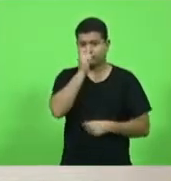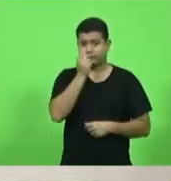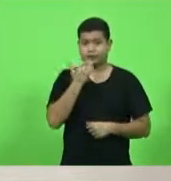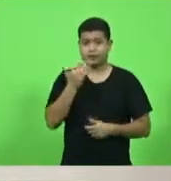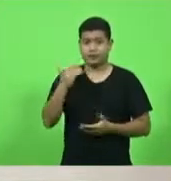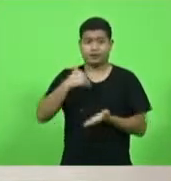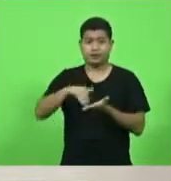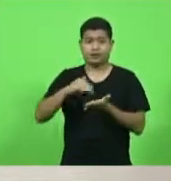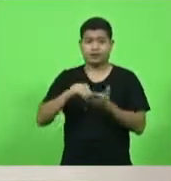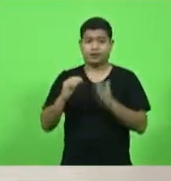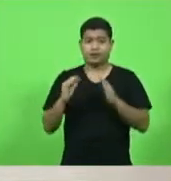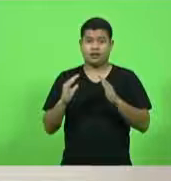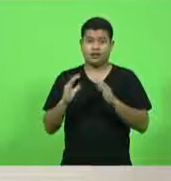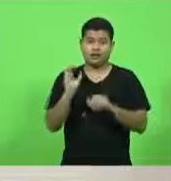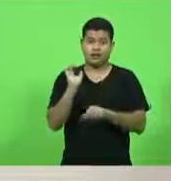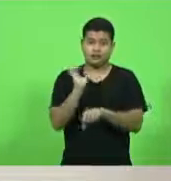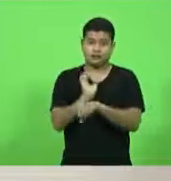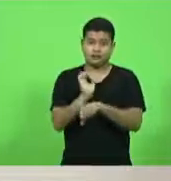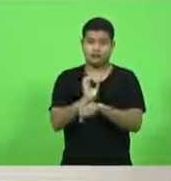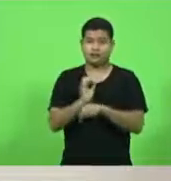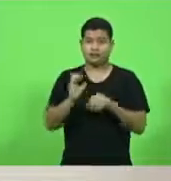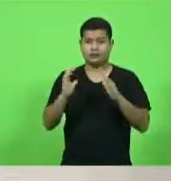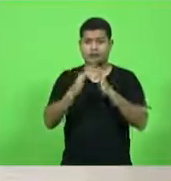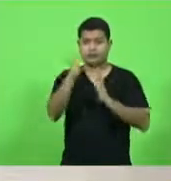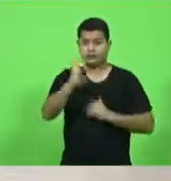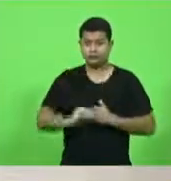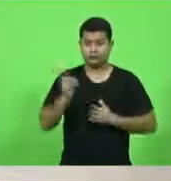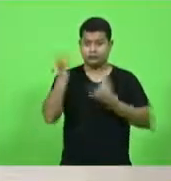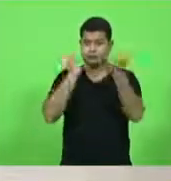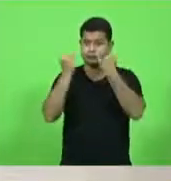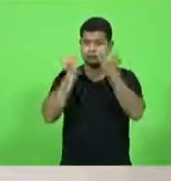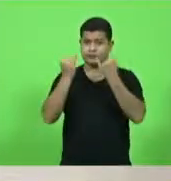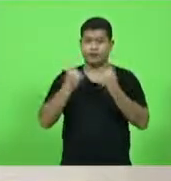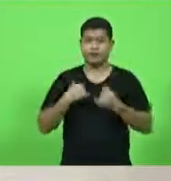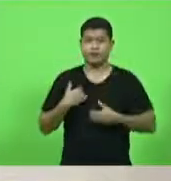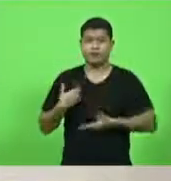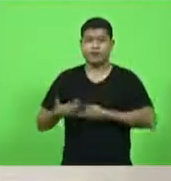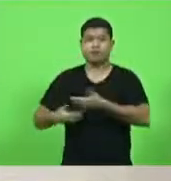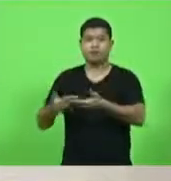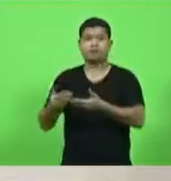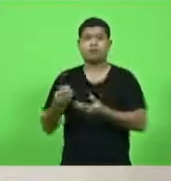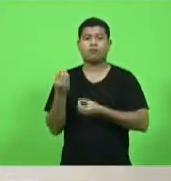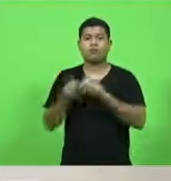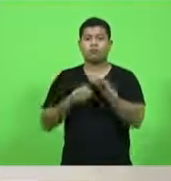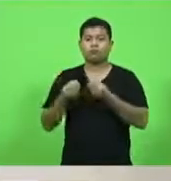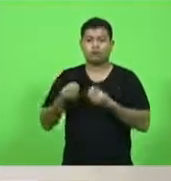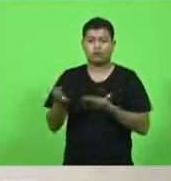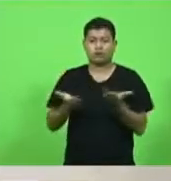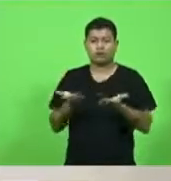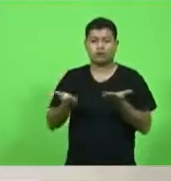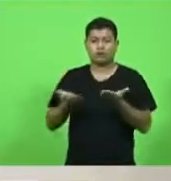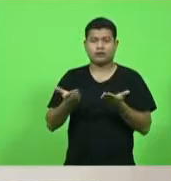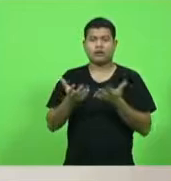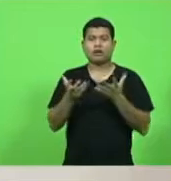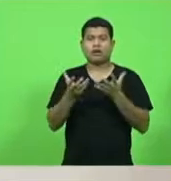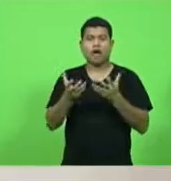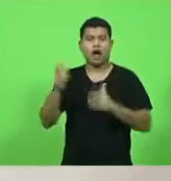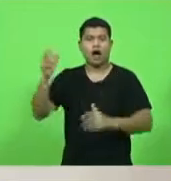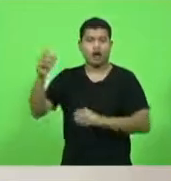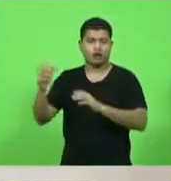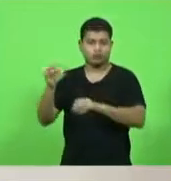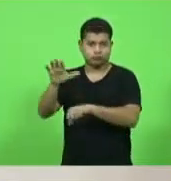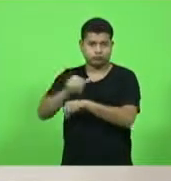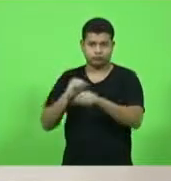secretário da Estado da Casa Civil informações acerca do andamento da licitação que visa contratar empresas para